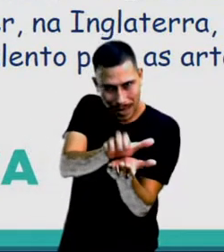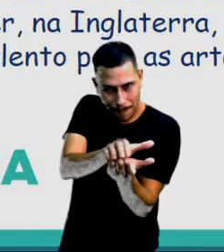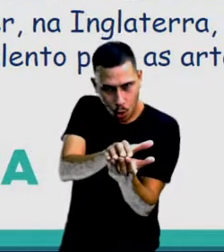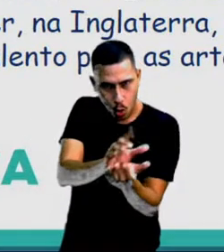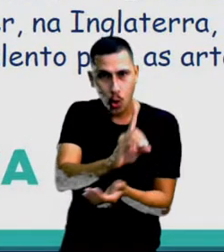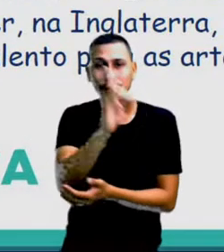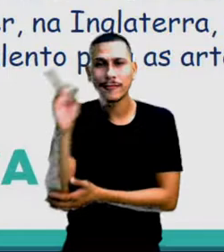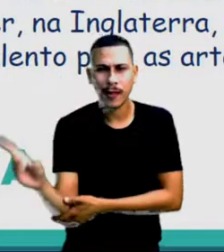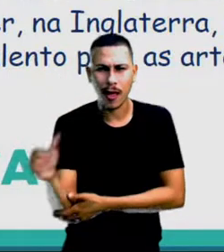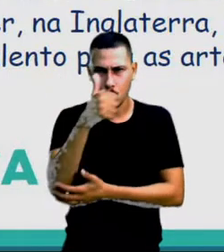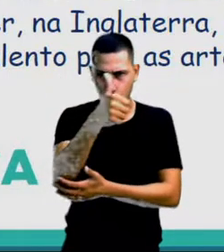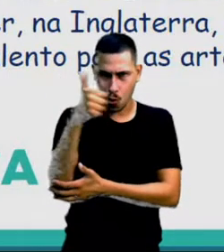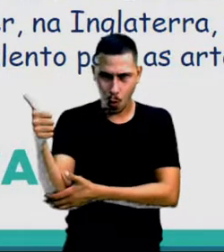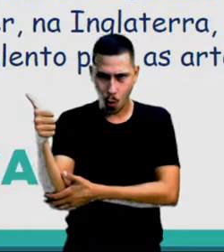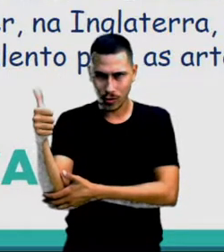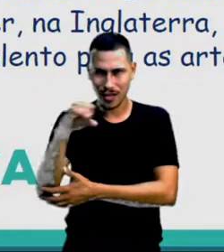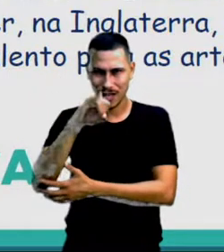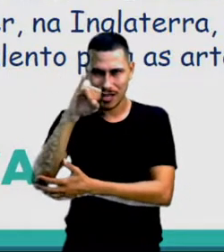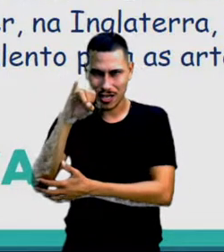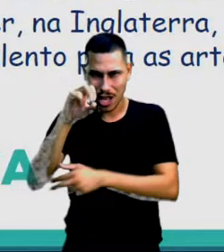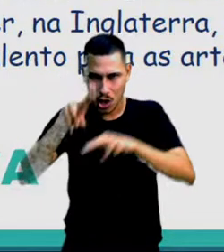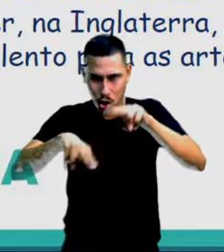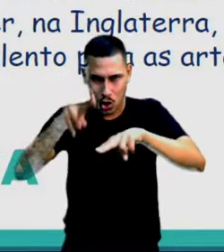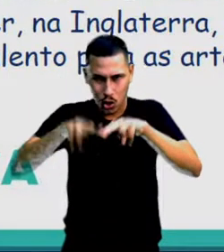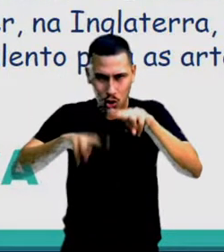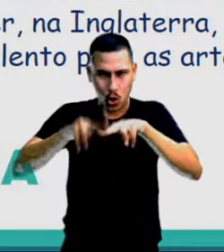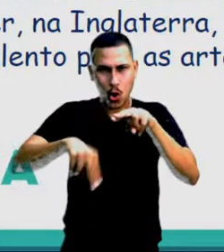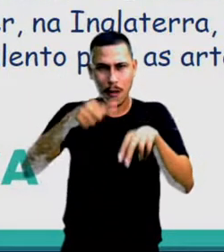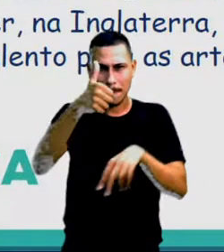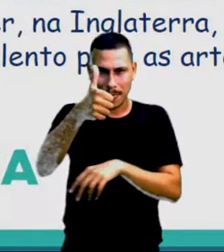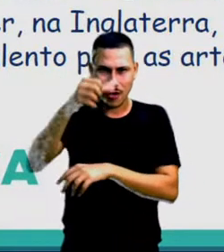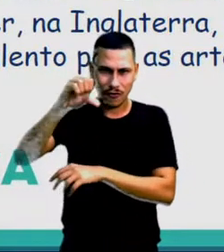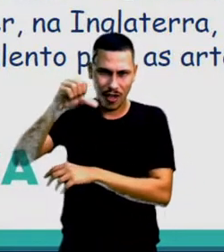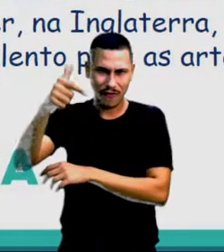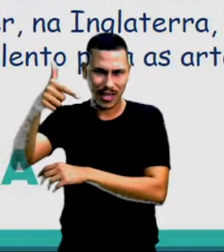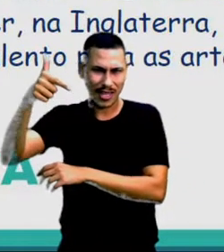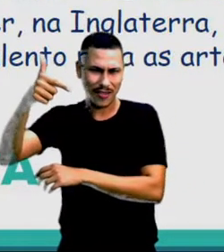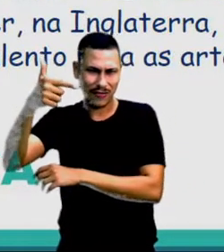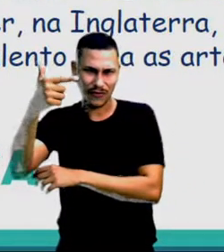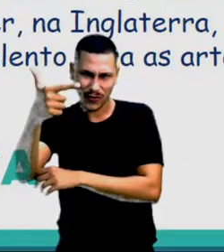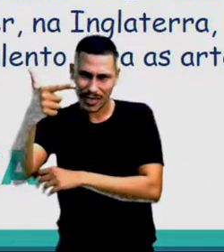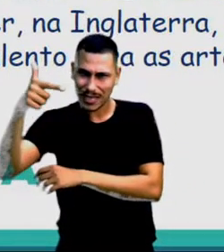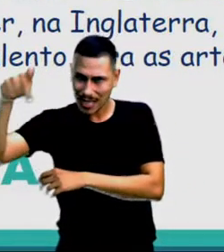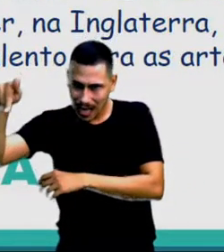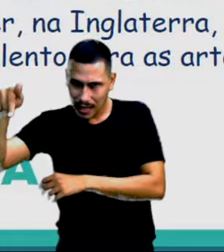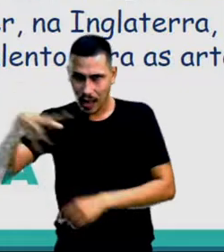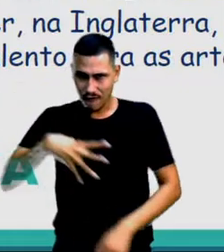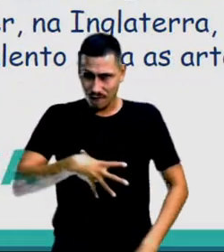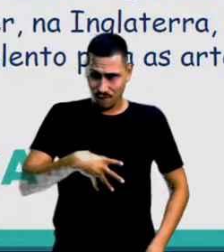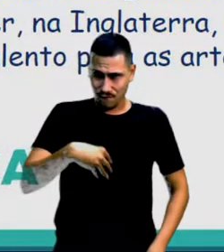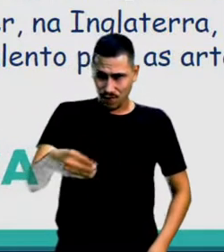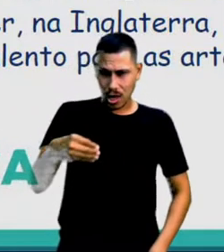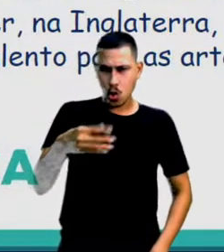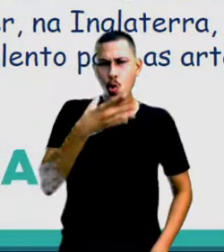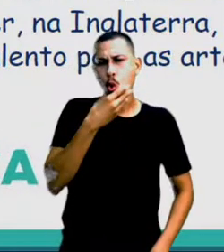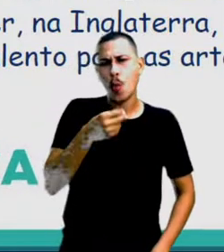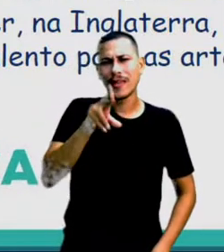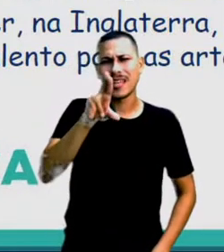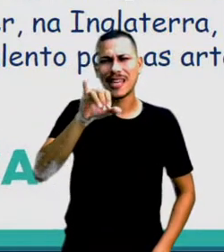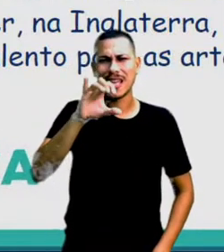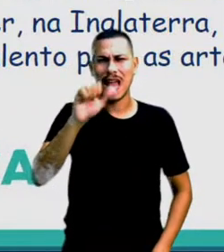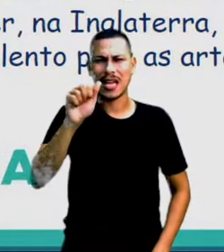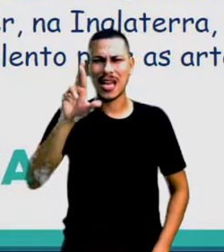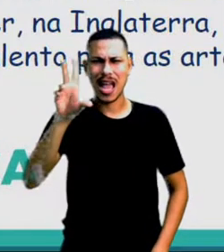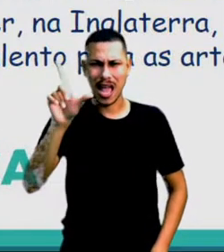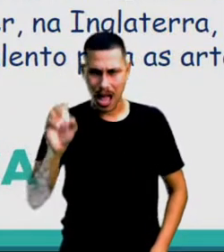de junho de 1927. Filho de Ricardo Almeida Brennan, que era descendente de